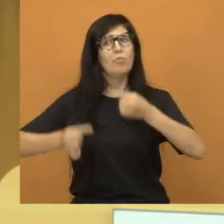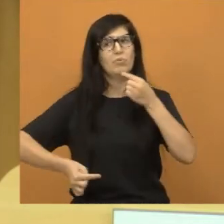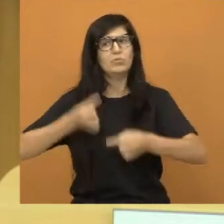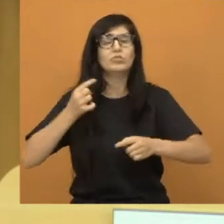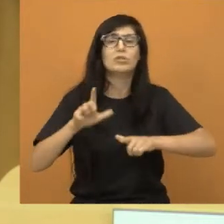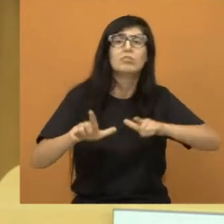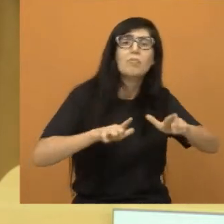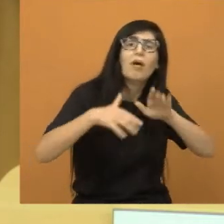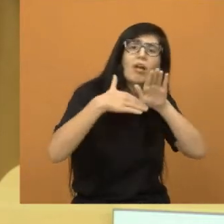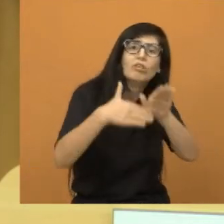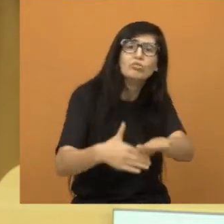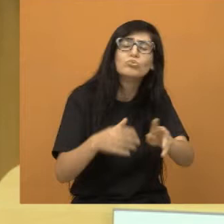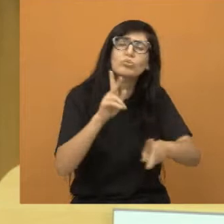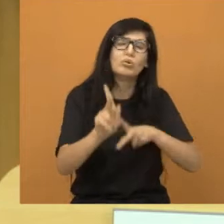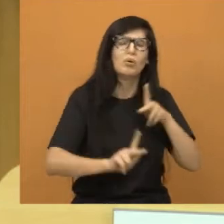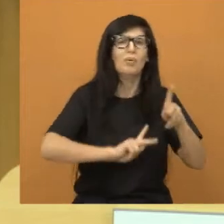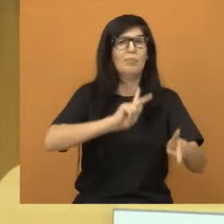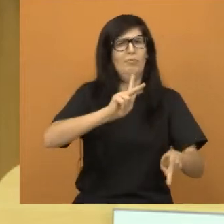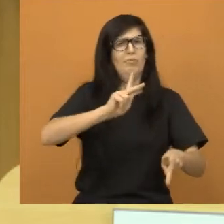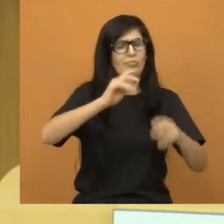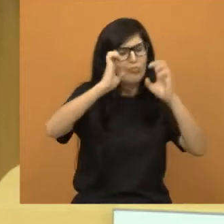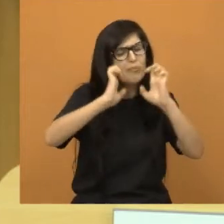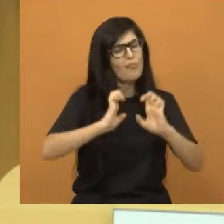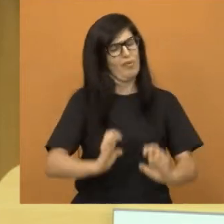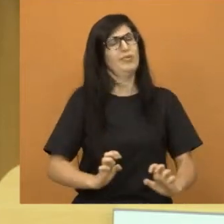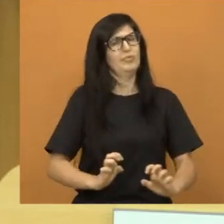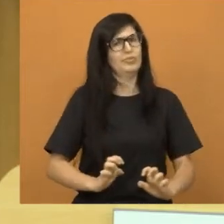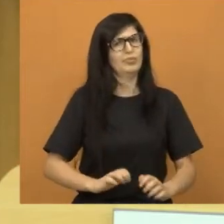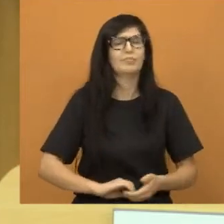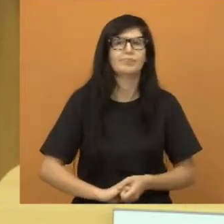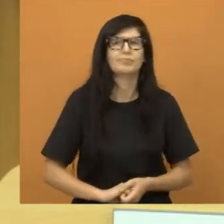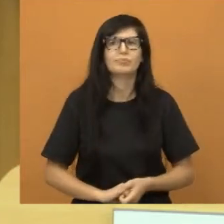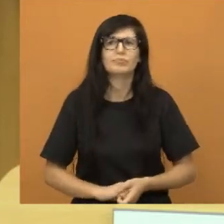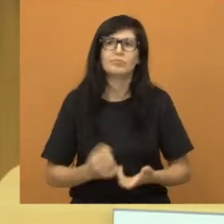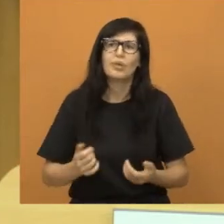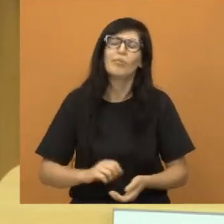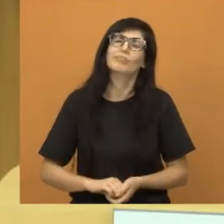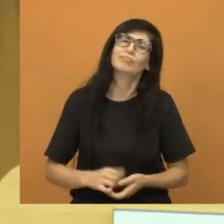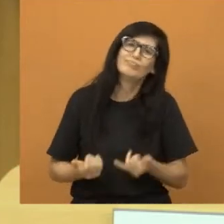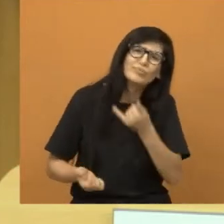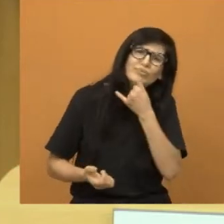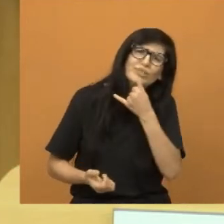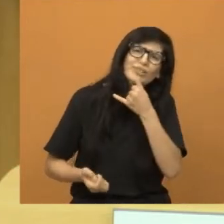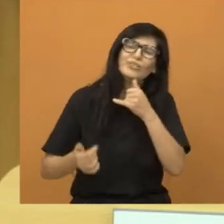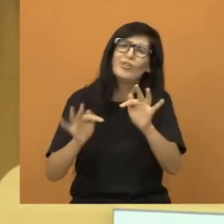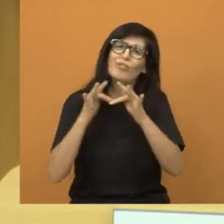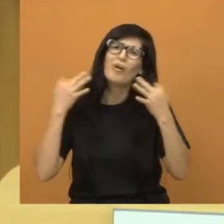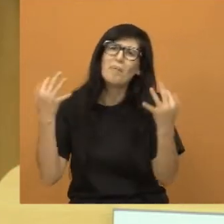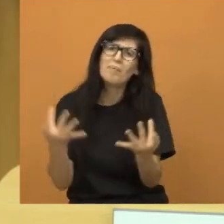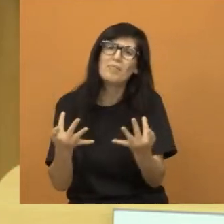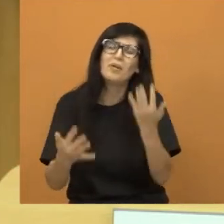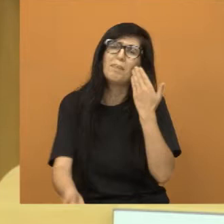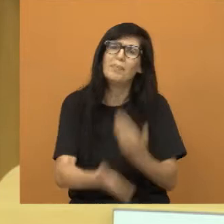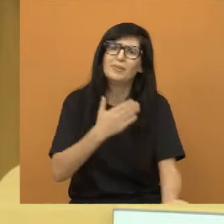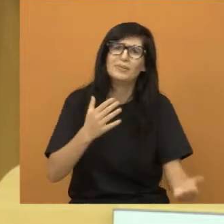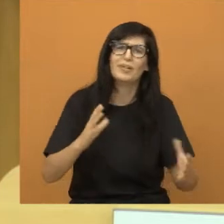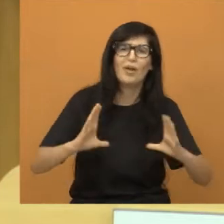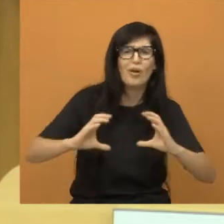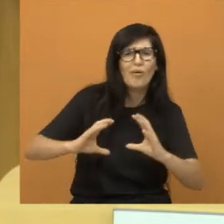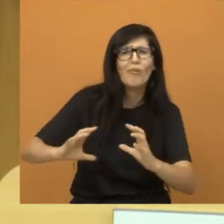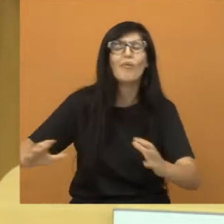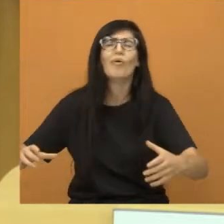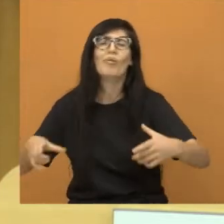cidade. Na verdade, assim, eu quero me solidarizar com as famílias, aqueles que perderam móveis, aqueles que